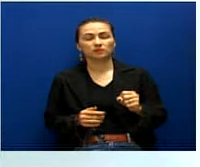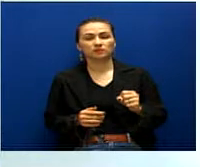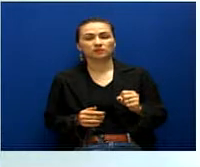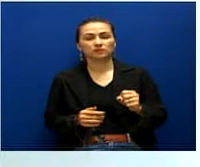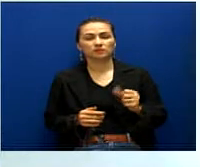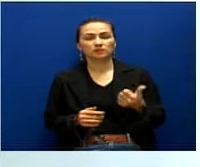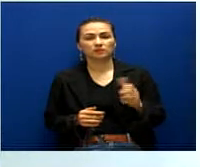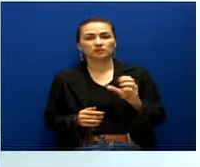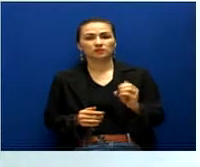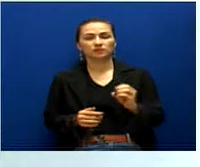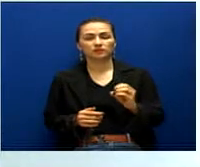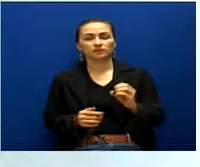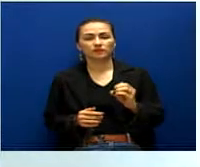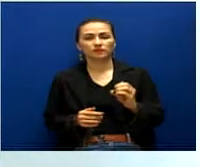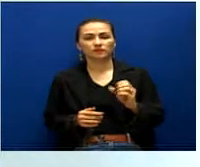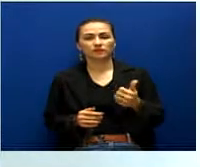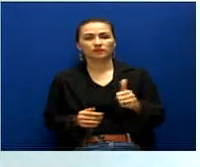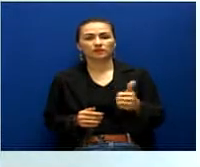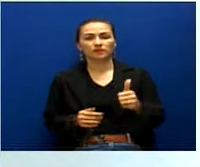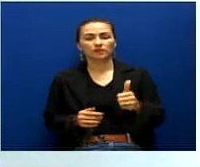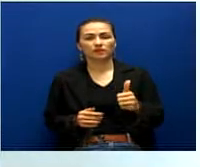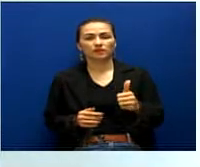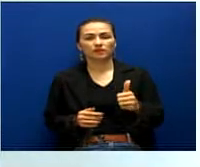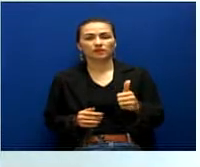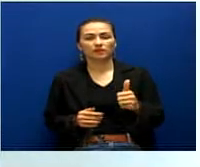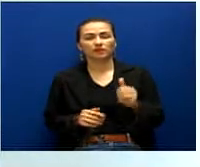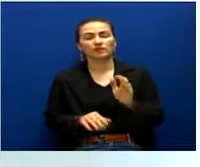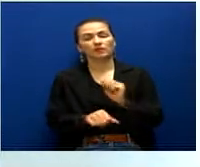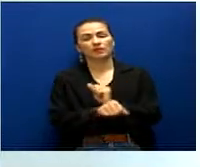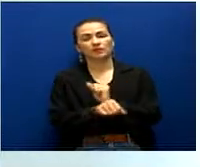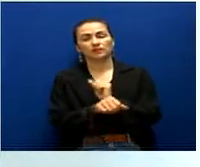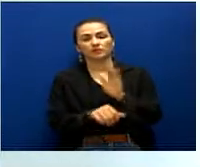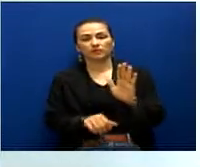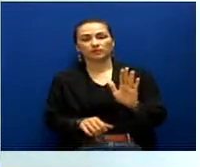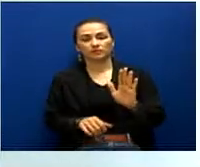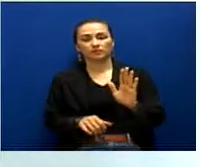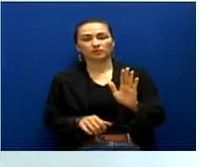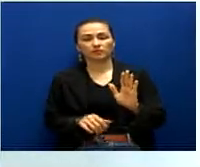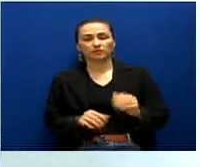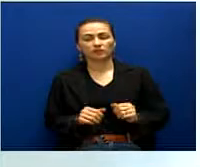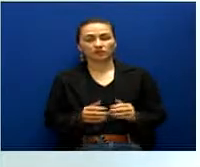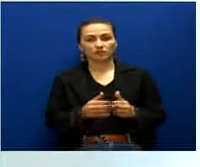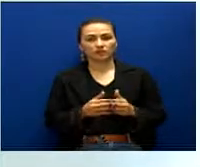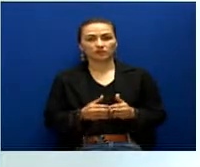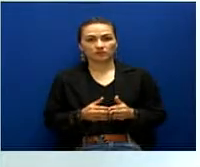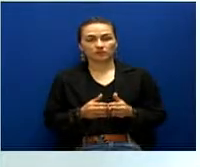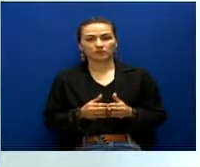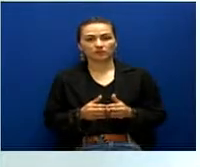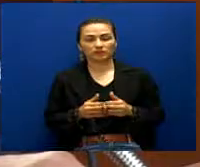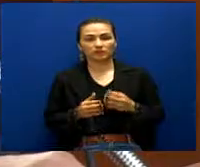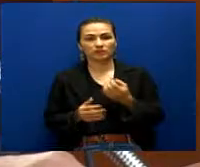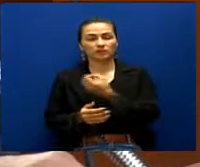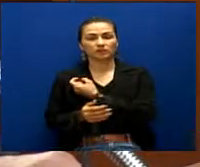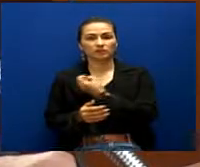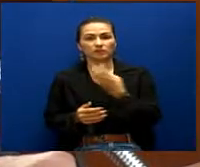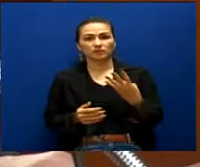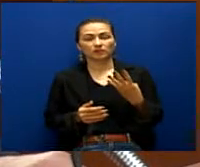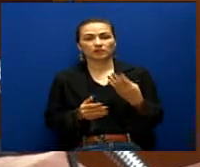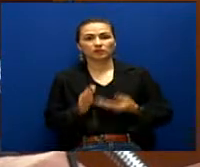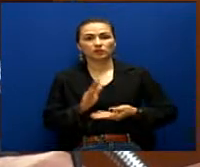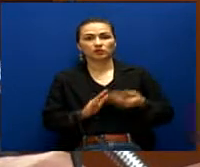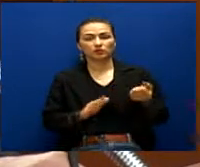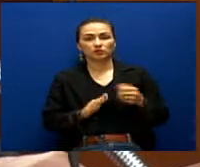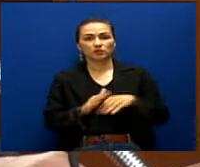a 10 Fernanda, e a 11. Não, espera um pouquinho. Porque seria, presidente, eu peço aí a... A 4 foi arquivada,